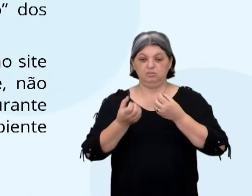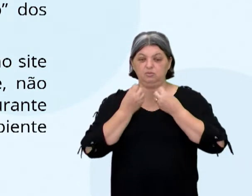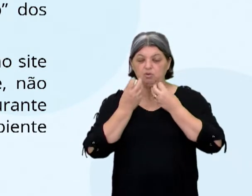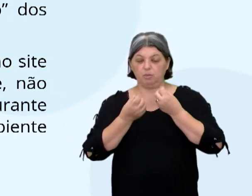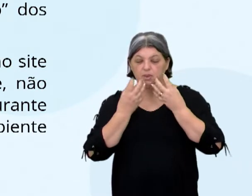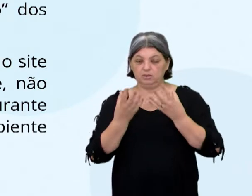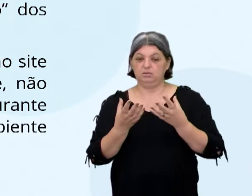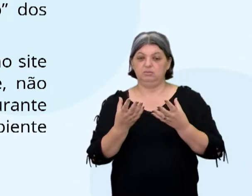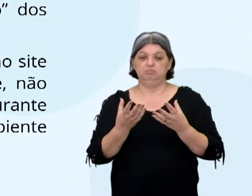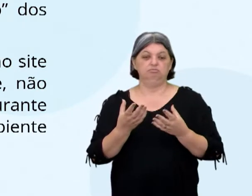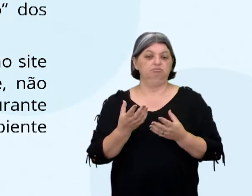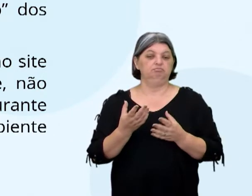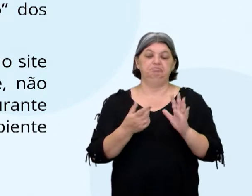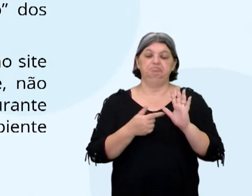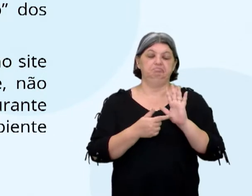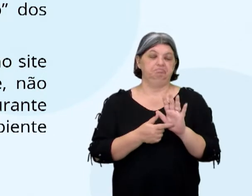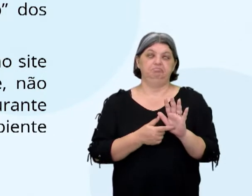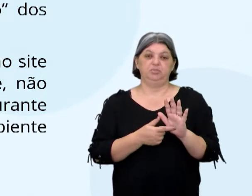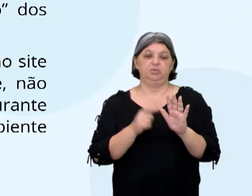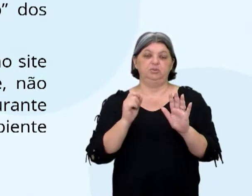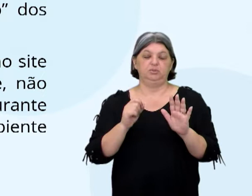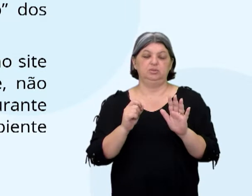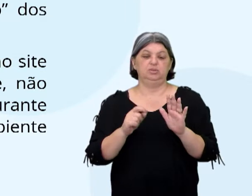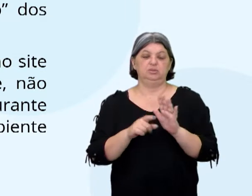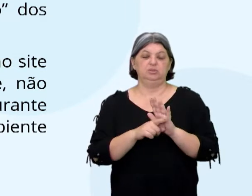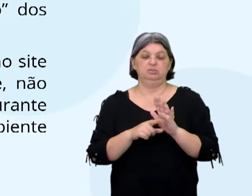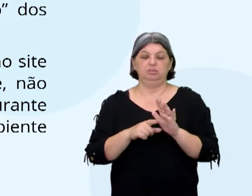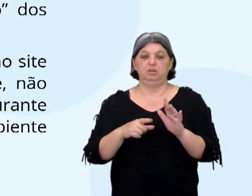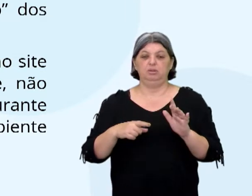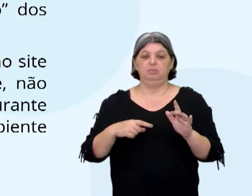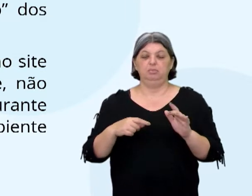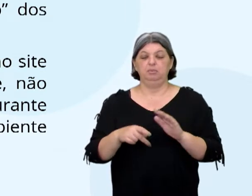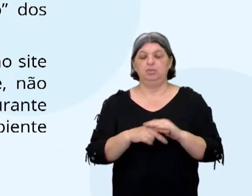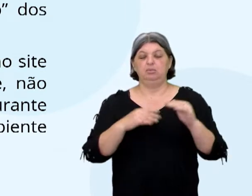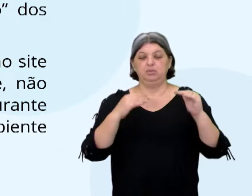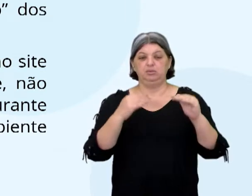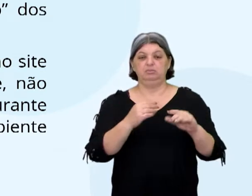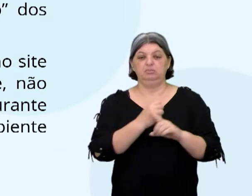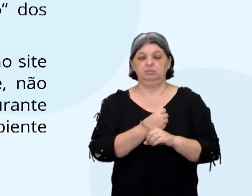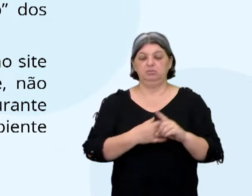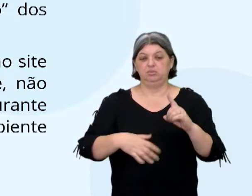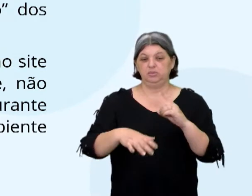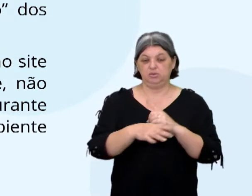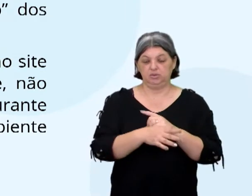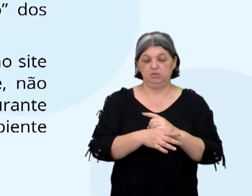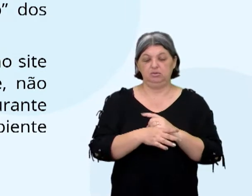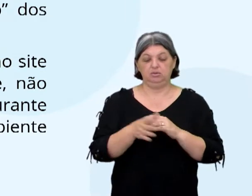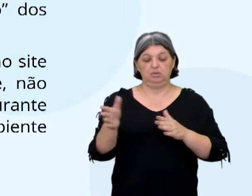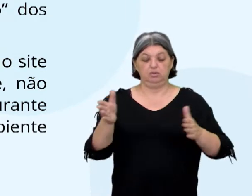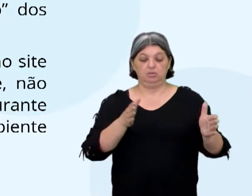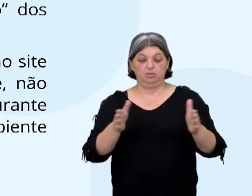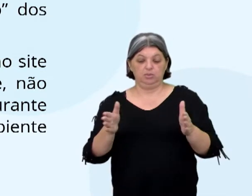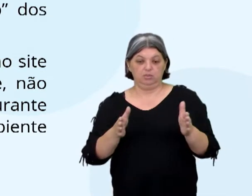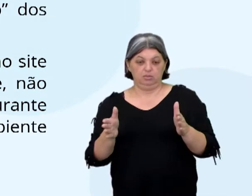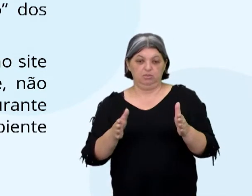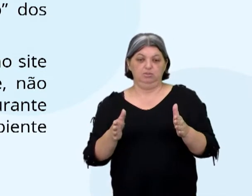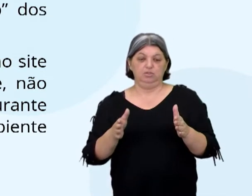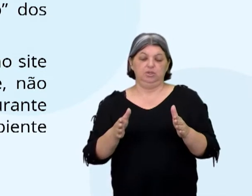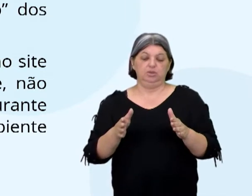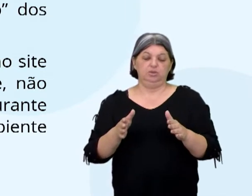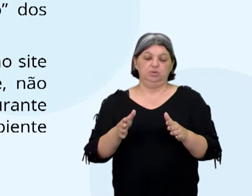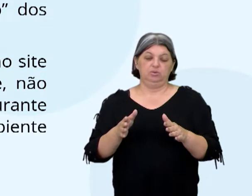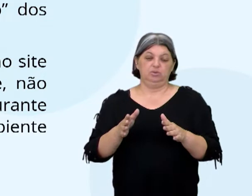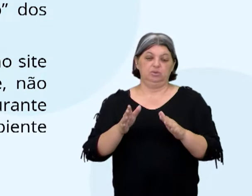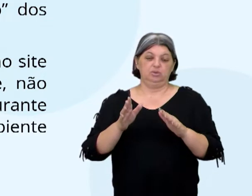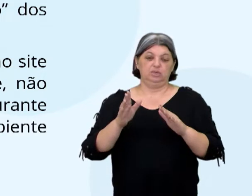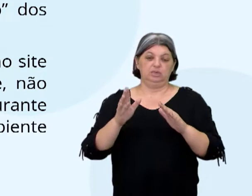análise não demonstram a dimensão social do problema enfrentado durante o afastamento, seja parcial ou total, de crianças